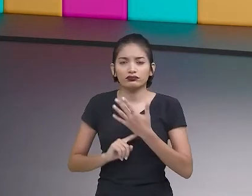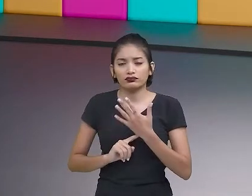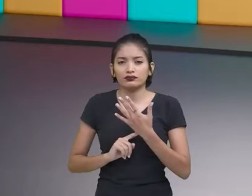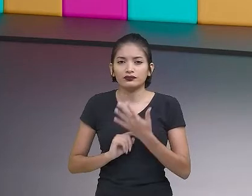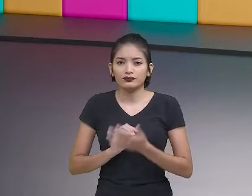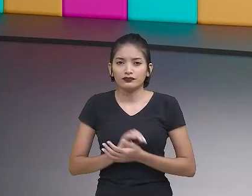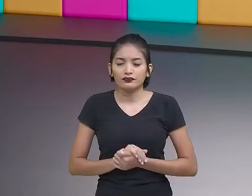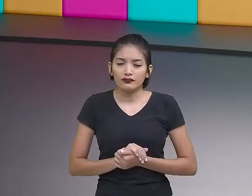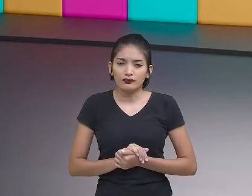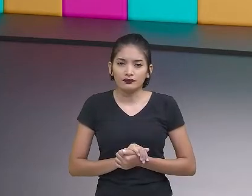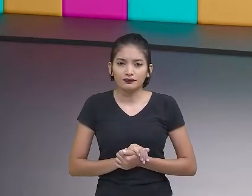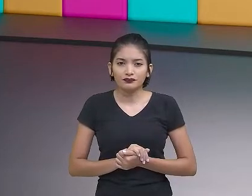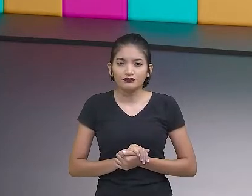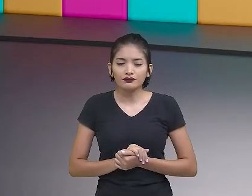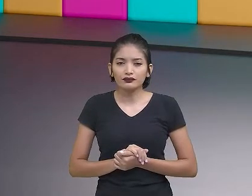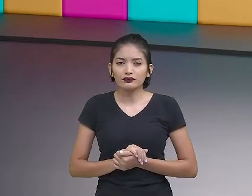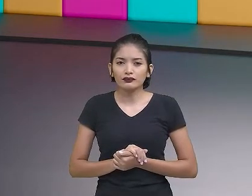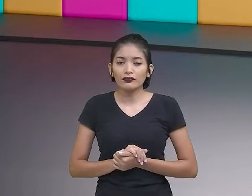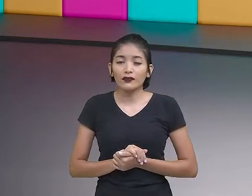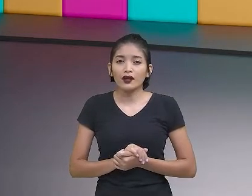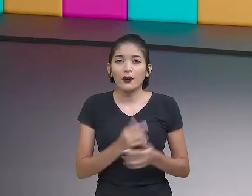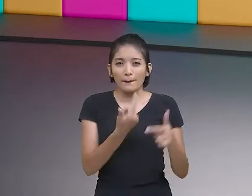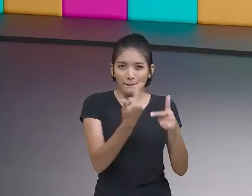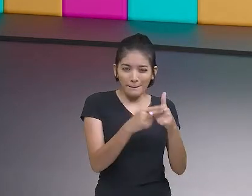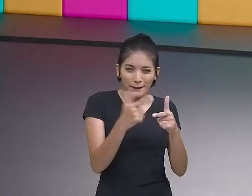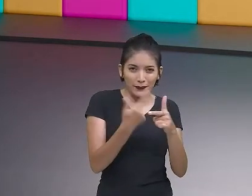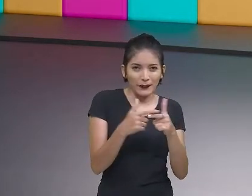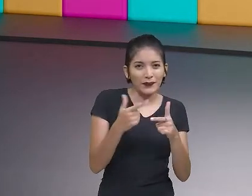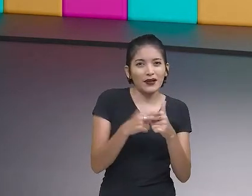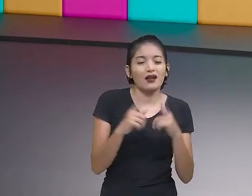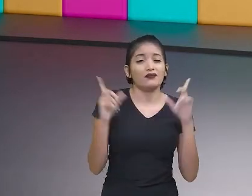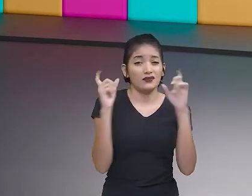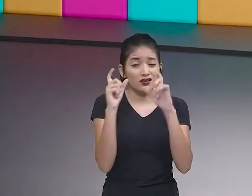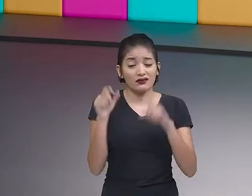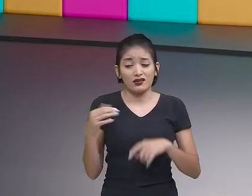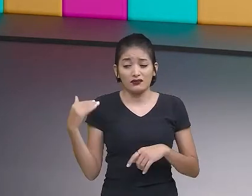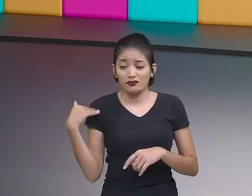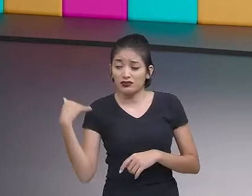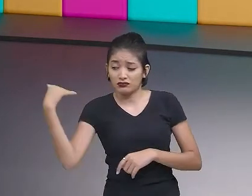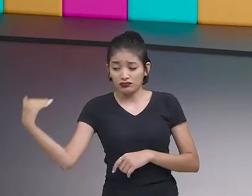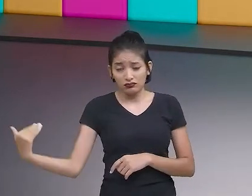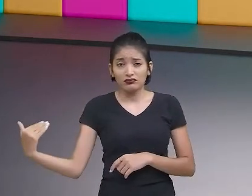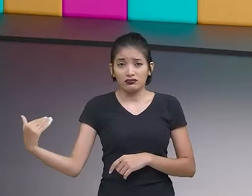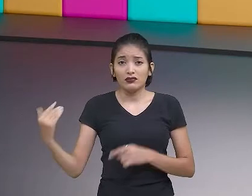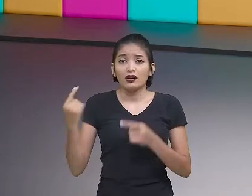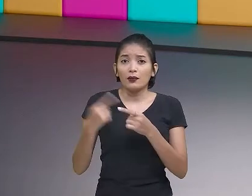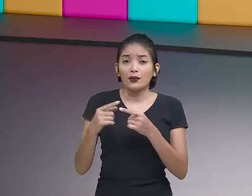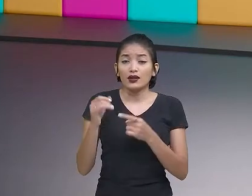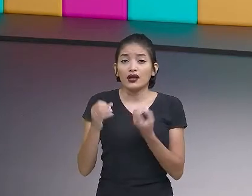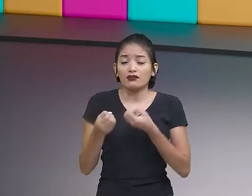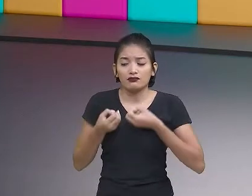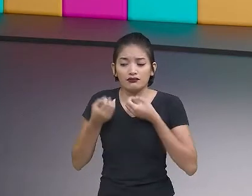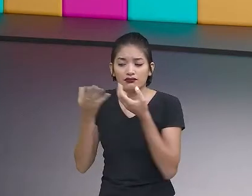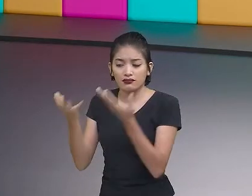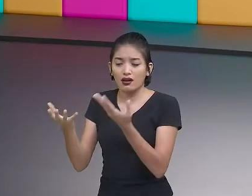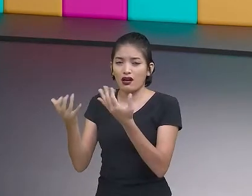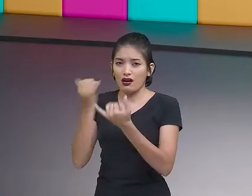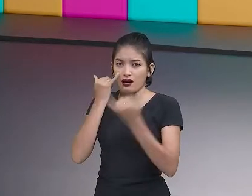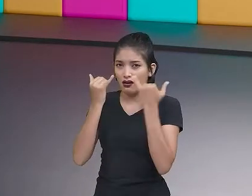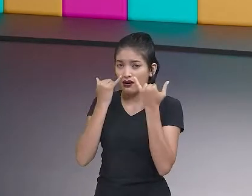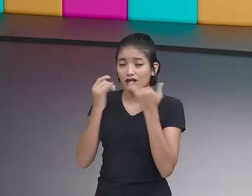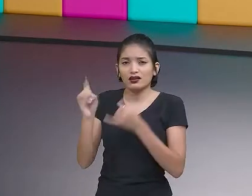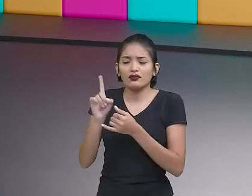até uma situação complicada para o nosso próximo. Por quê? Porque a gente está passando uma informação em que não